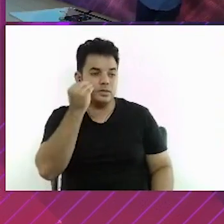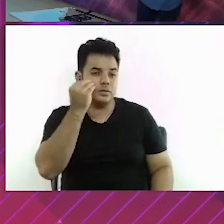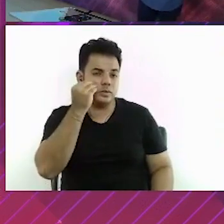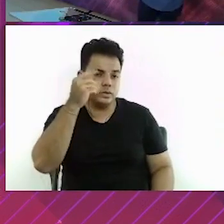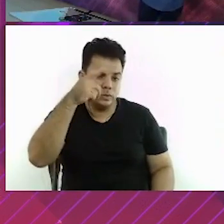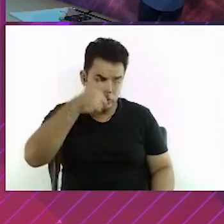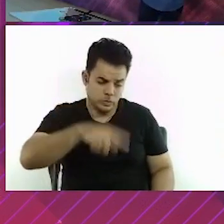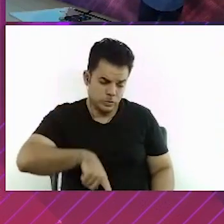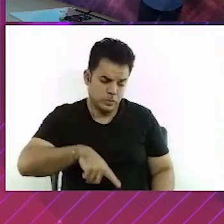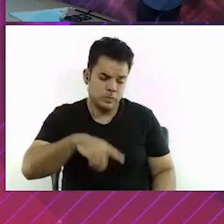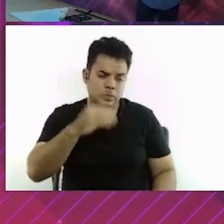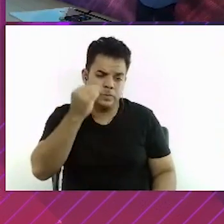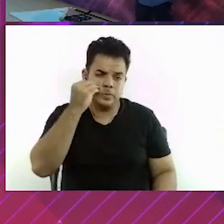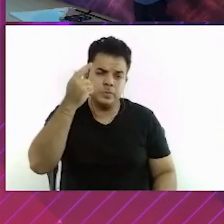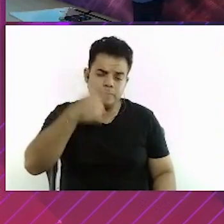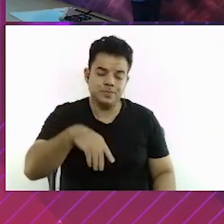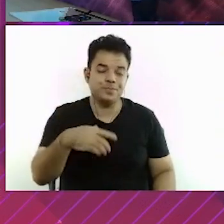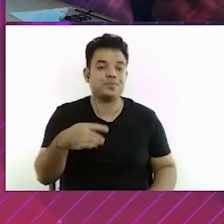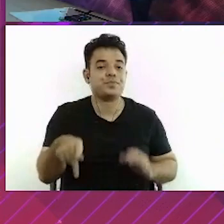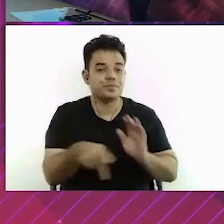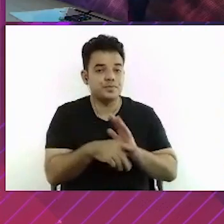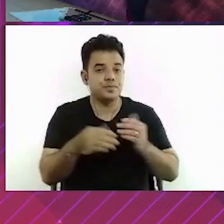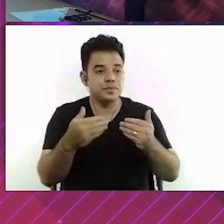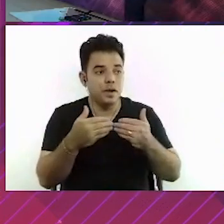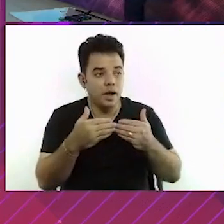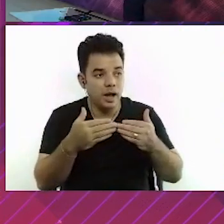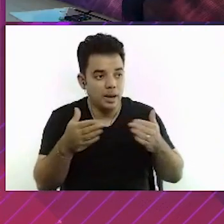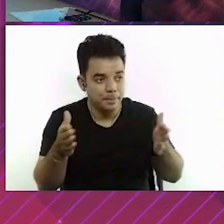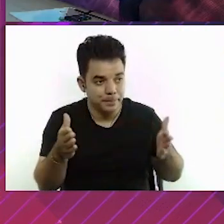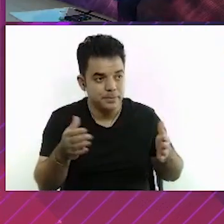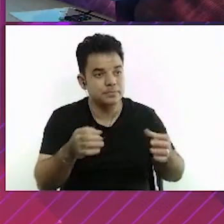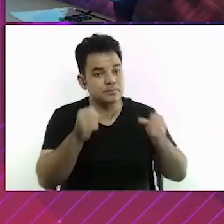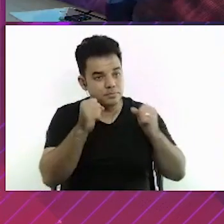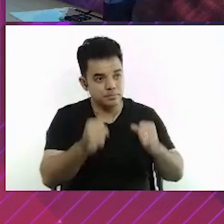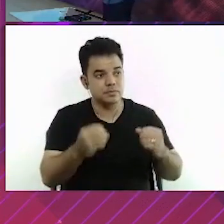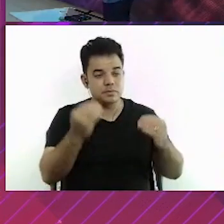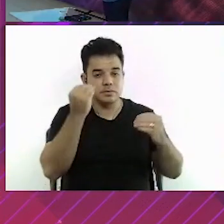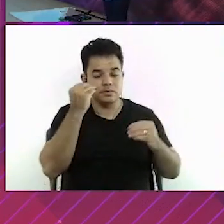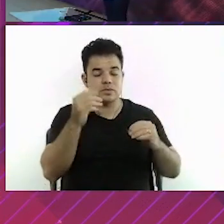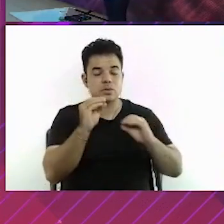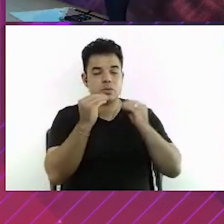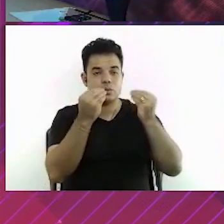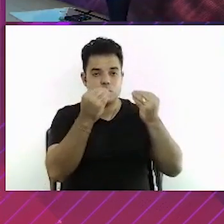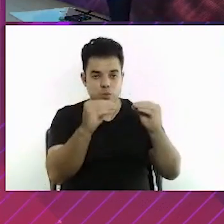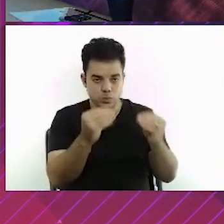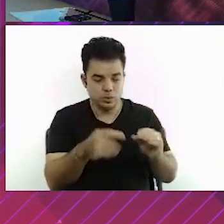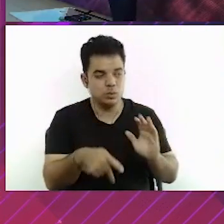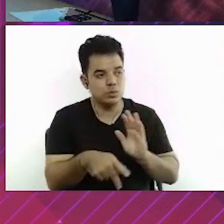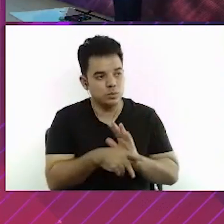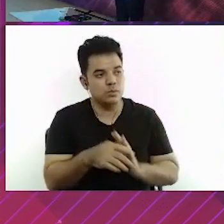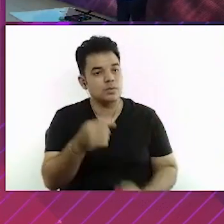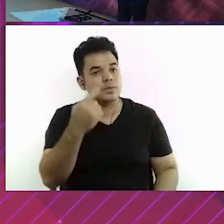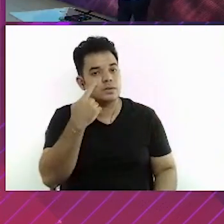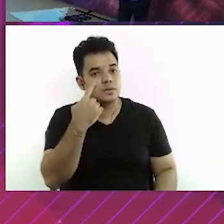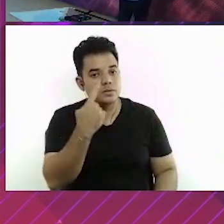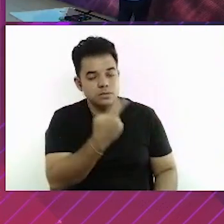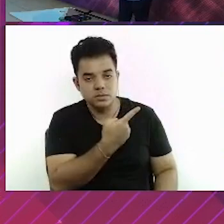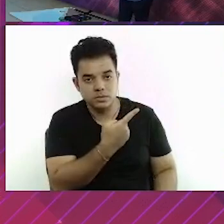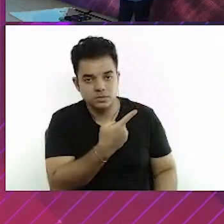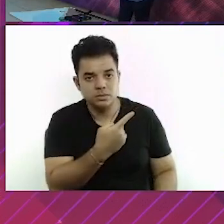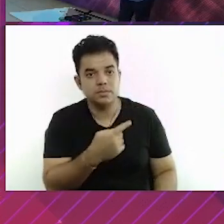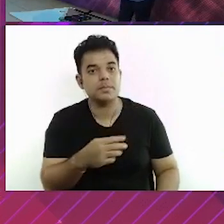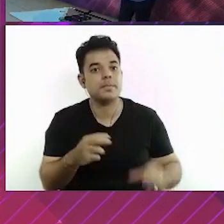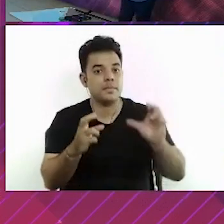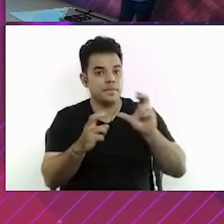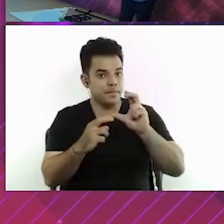você abre a conexão novamente e tenta publicar ou consumir, seja o que for. Veja, a biblioteca do Python, ela tem